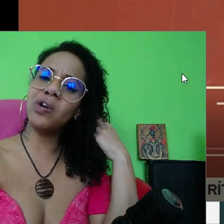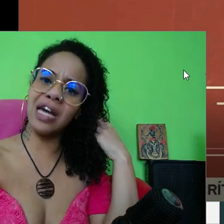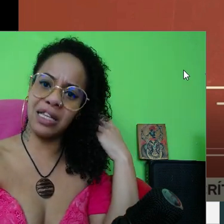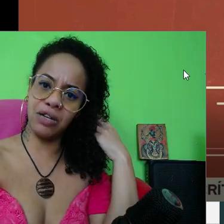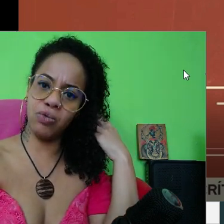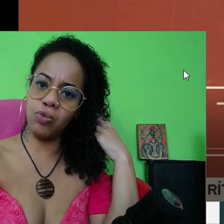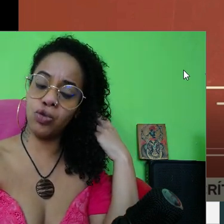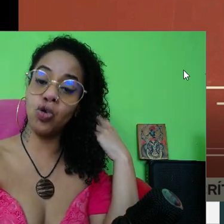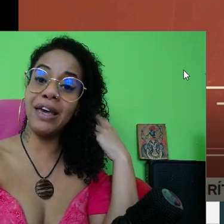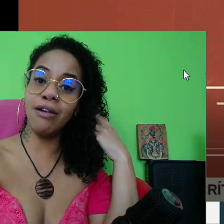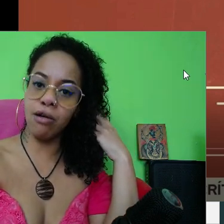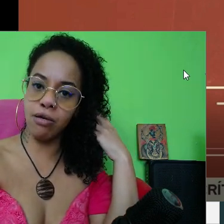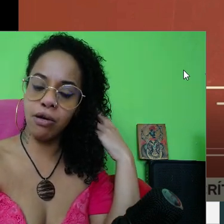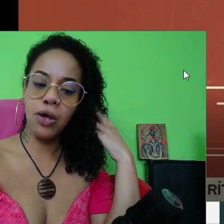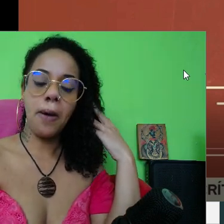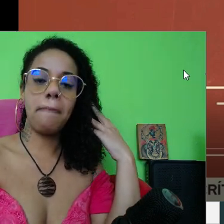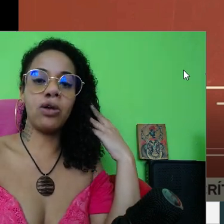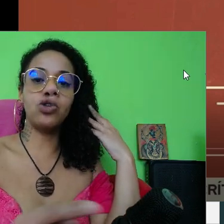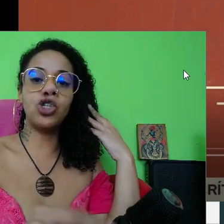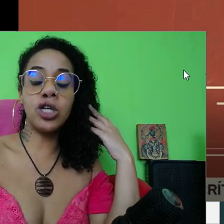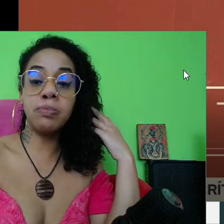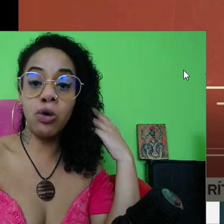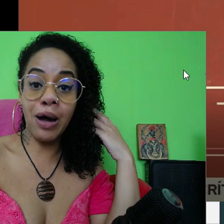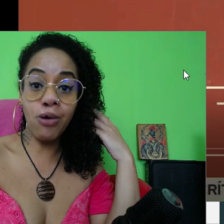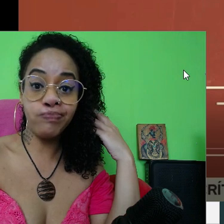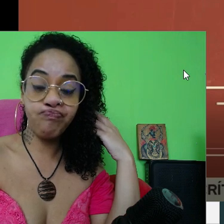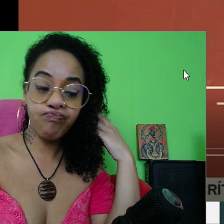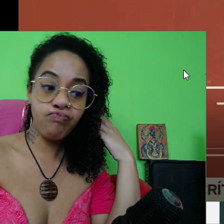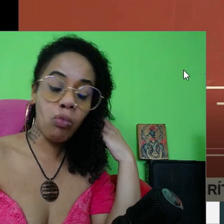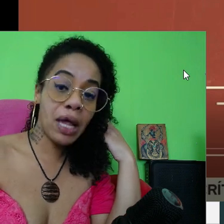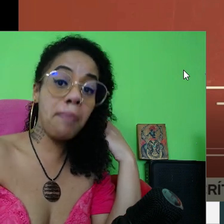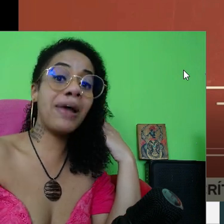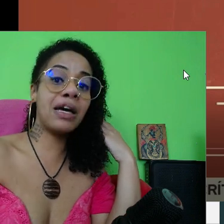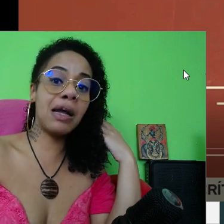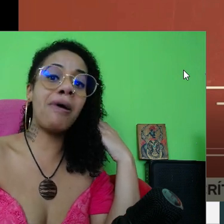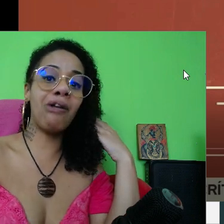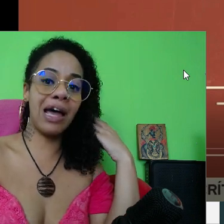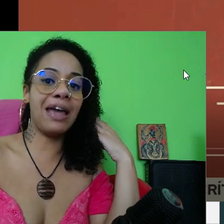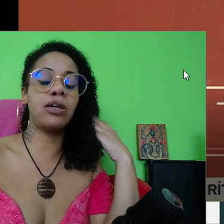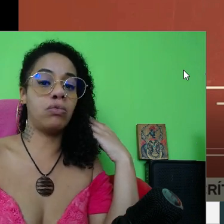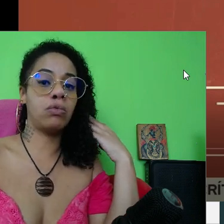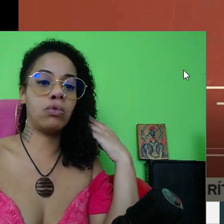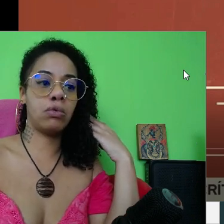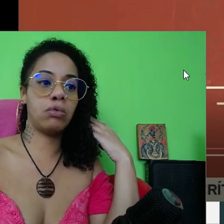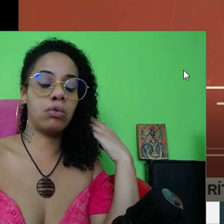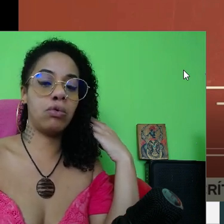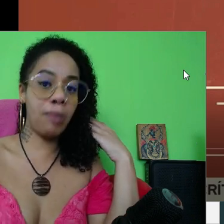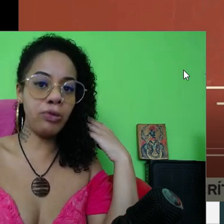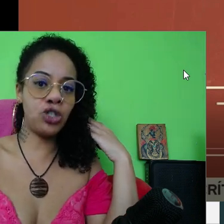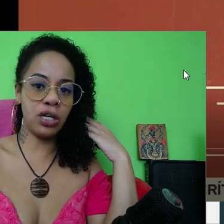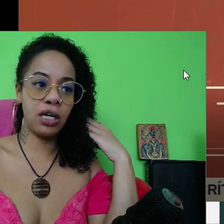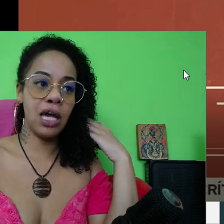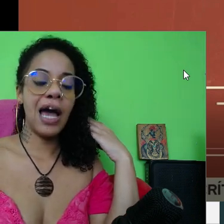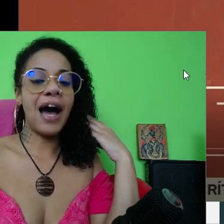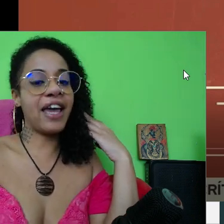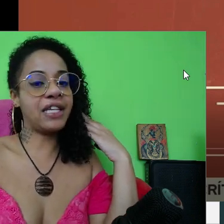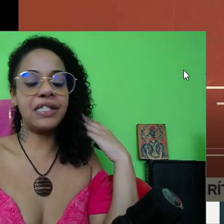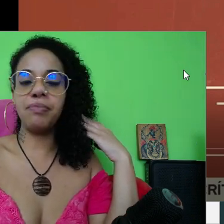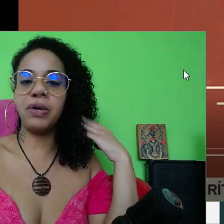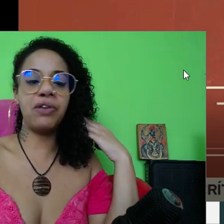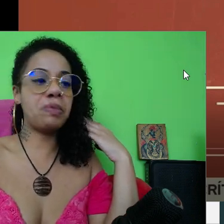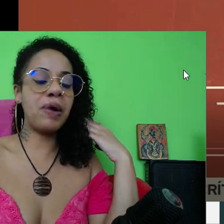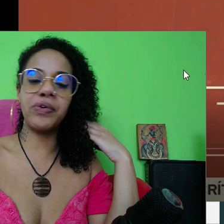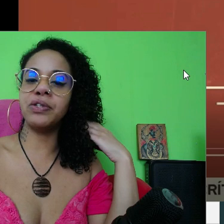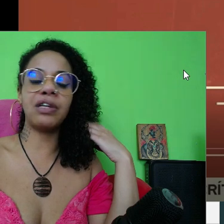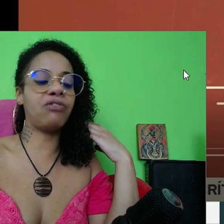que eu fui bloqueada no Twitter pelo Jones Manuel e pela Ana Paula henkel no mesmo dia aí